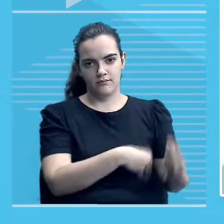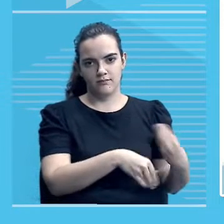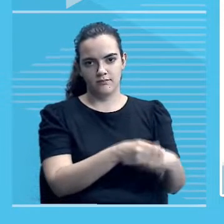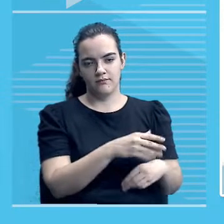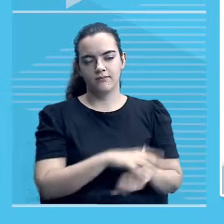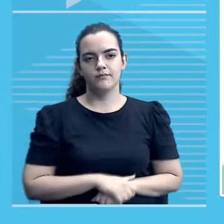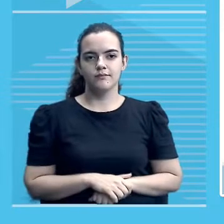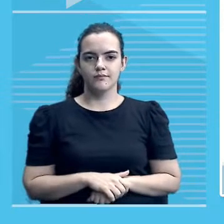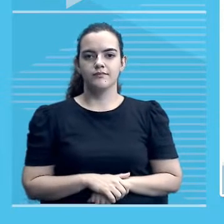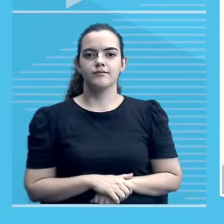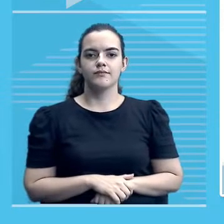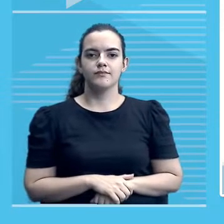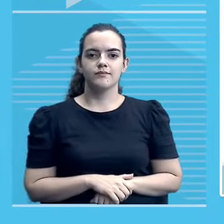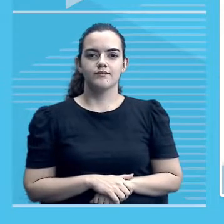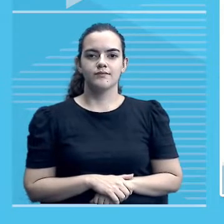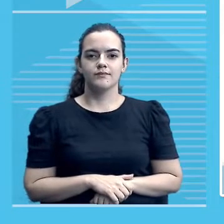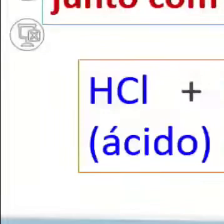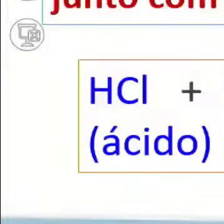ressalvas.